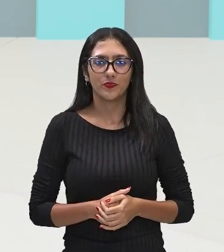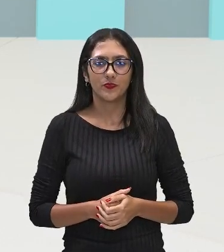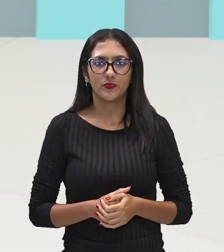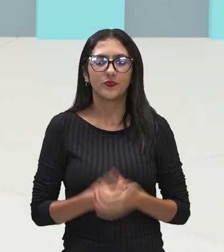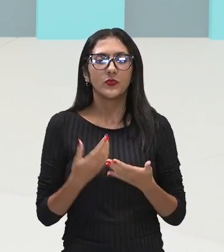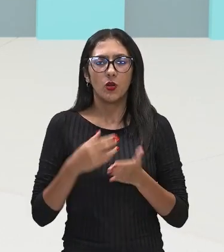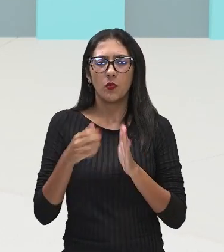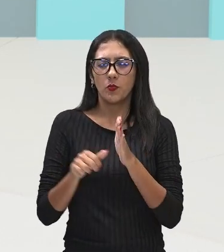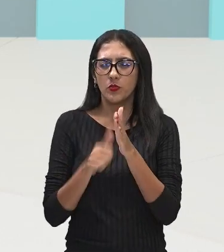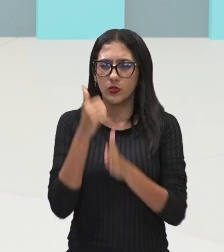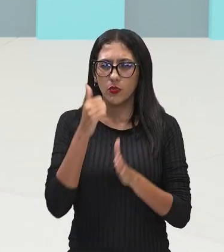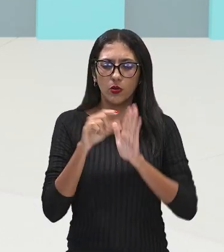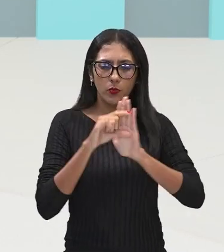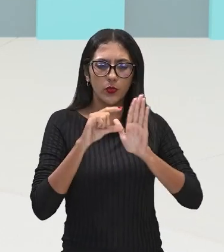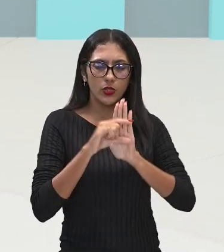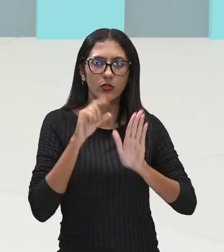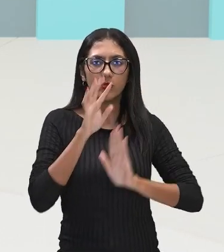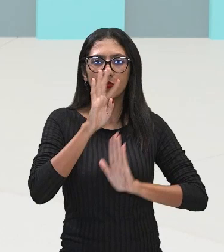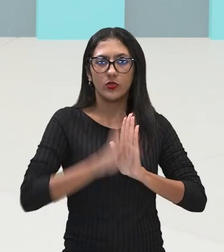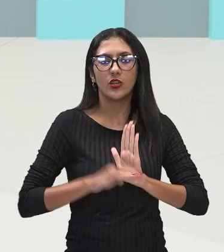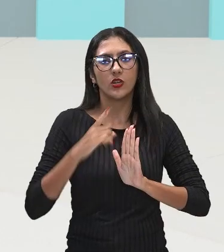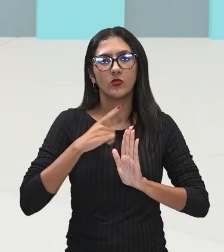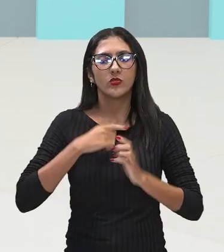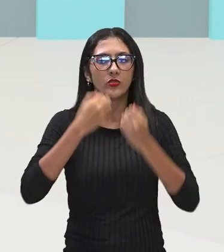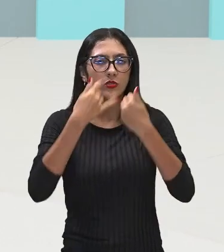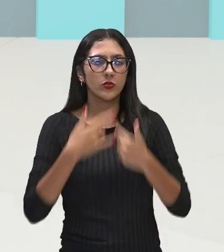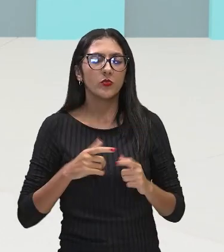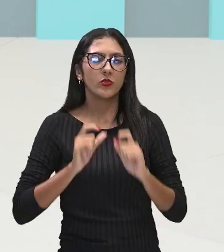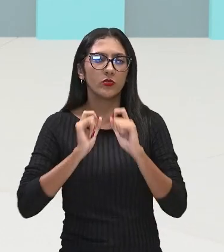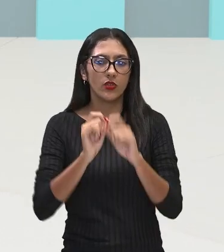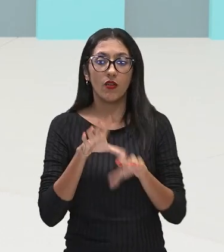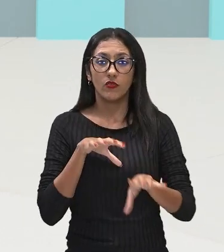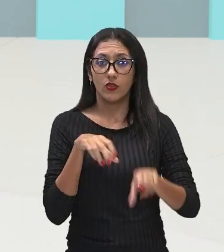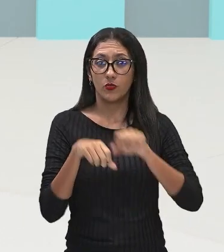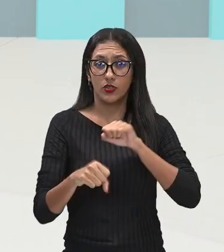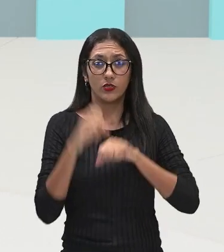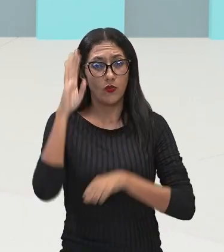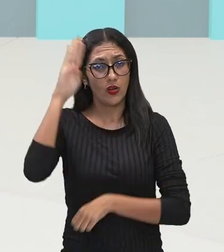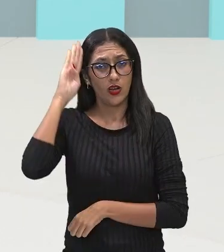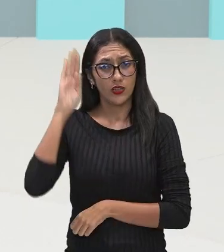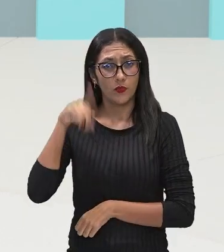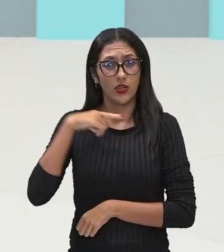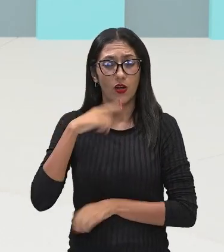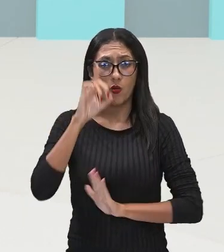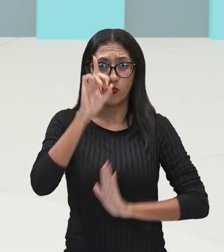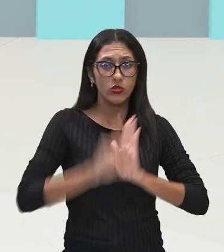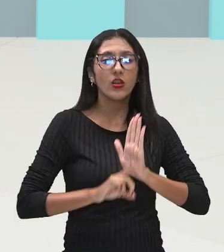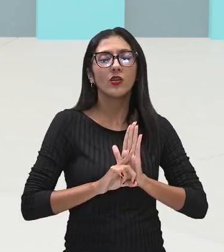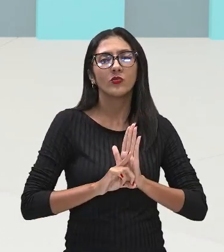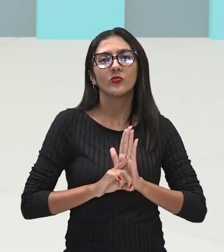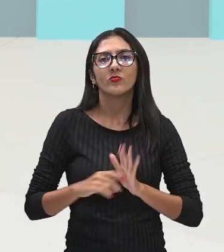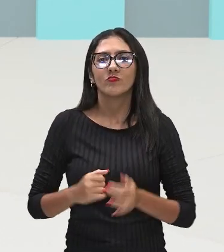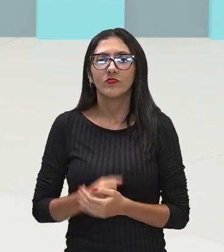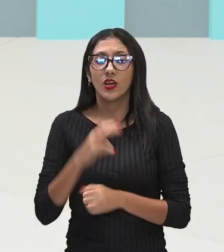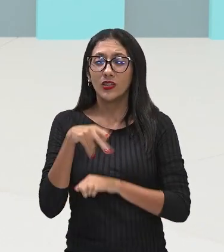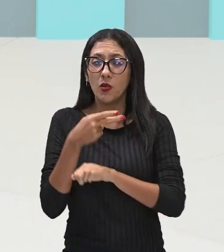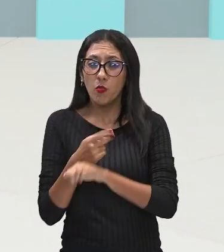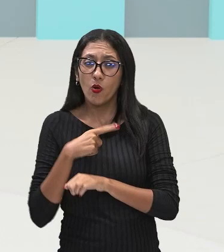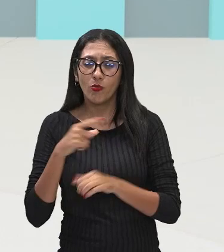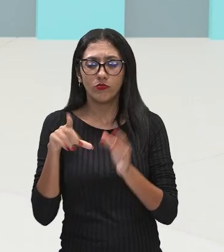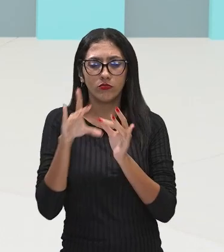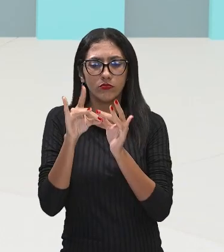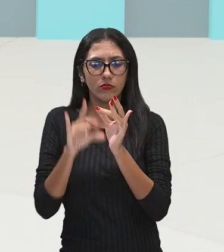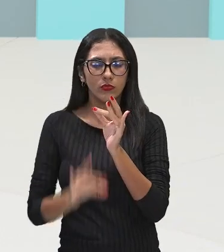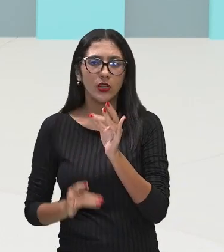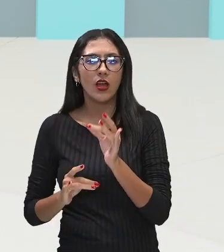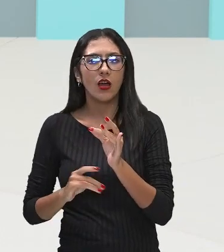eu estou falando que a questão da formação acadêmica é um direito. Depois eu começo a detalhar essa